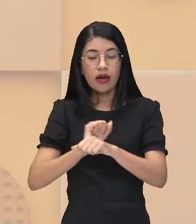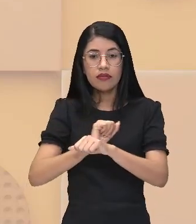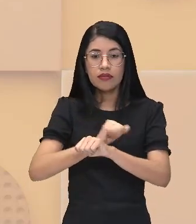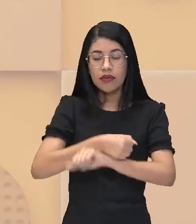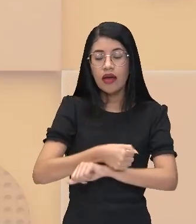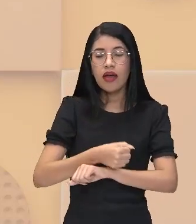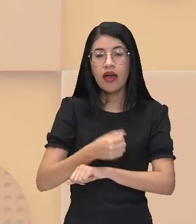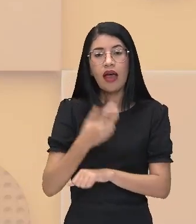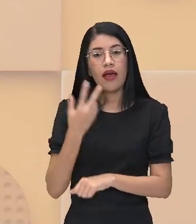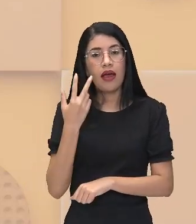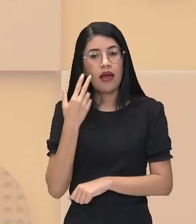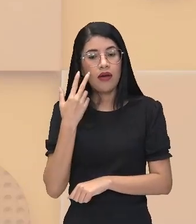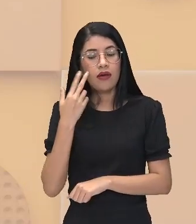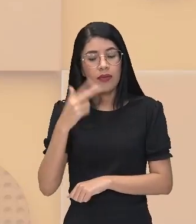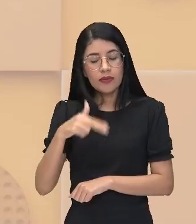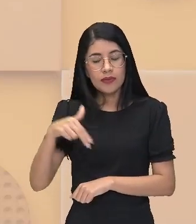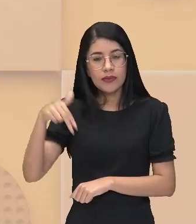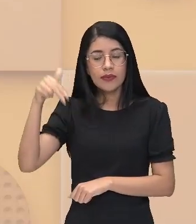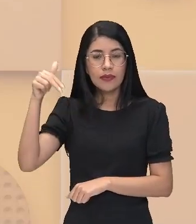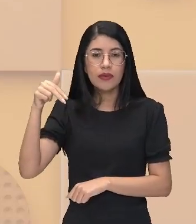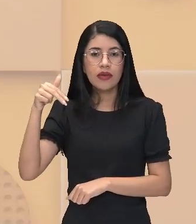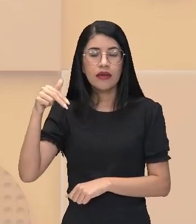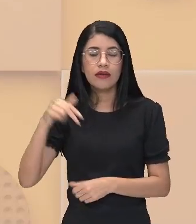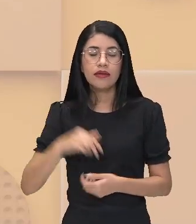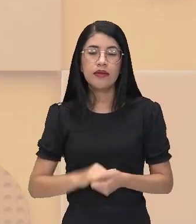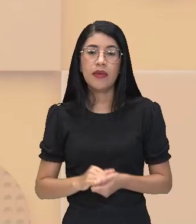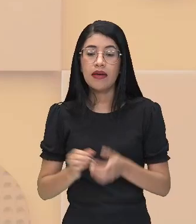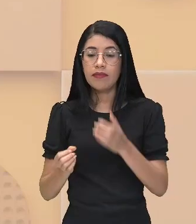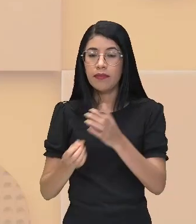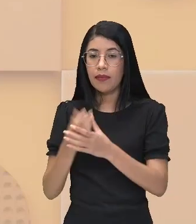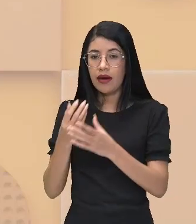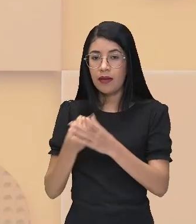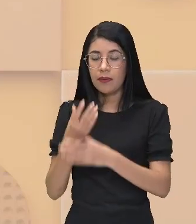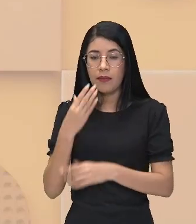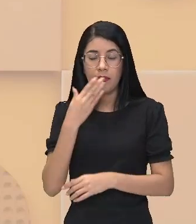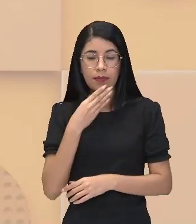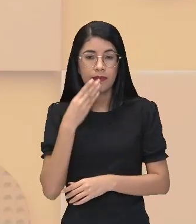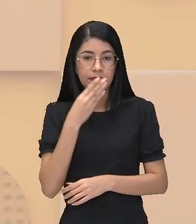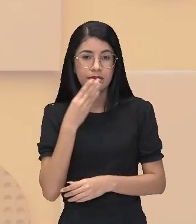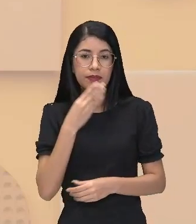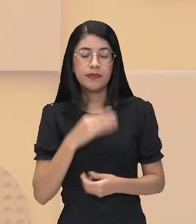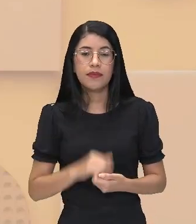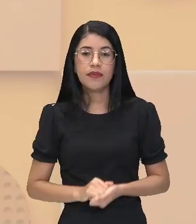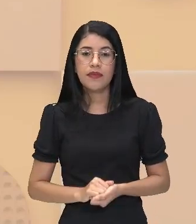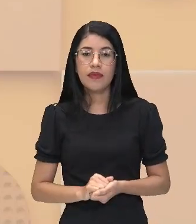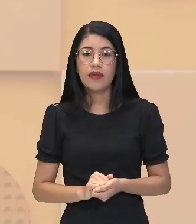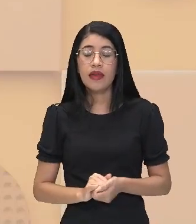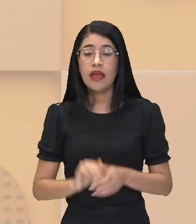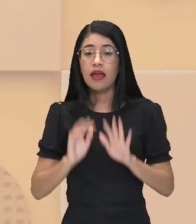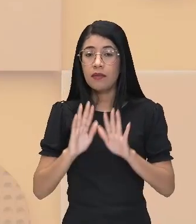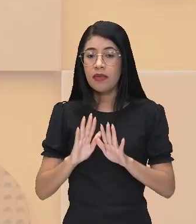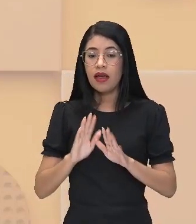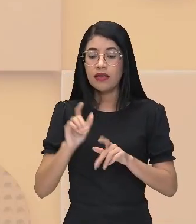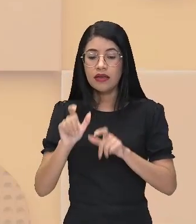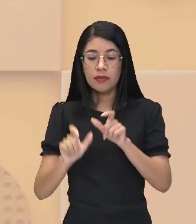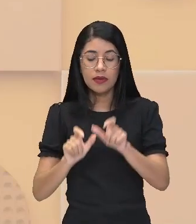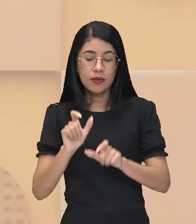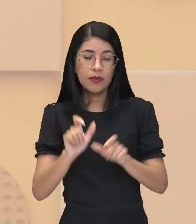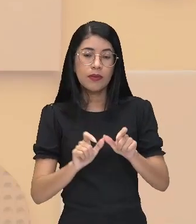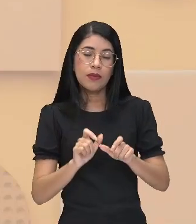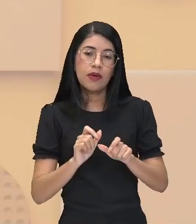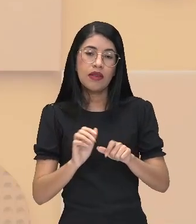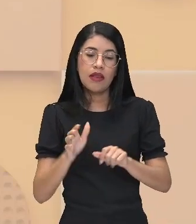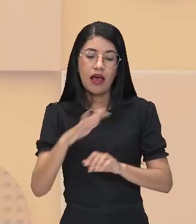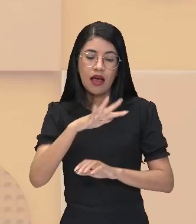na região do Nordeste brasileiro para a produção de açúcar. Enquanto que os colonos que estão nessa região, na